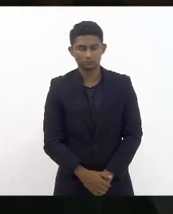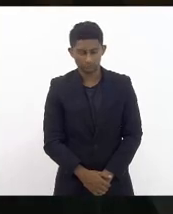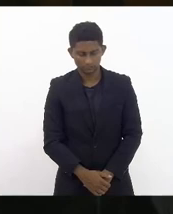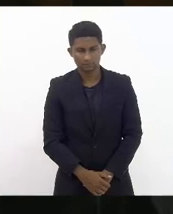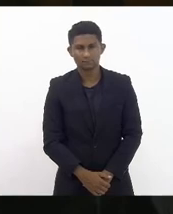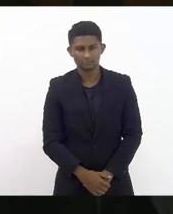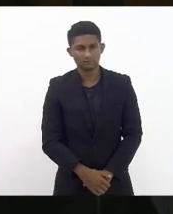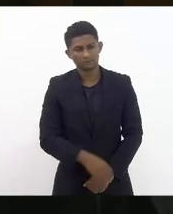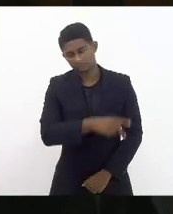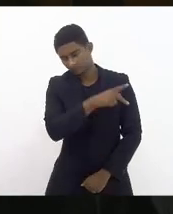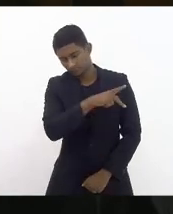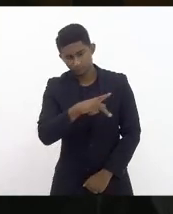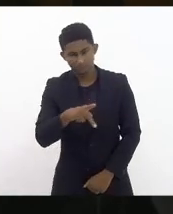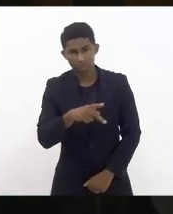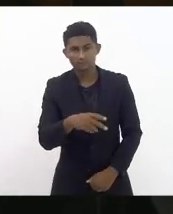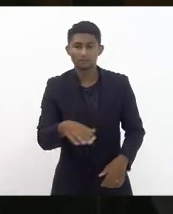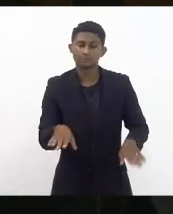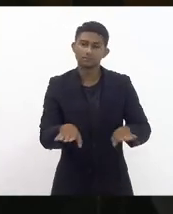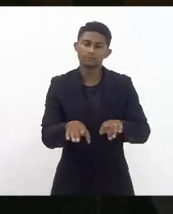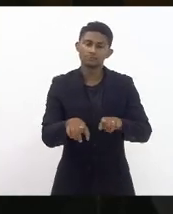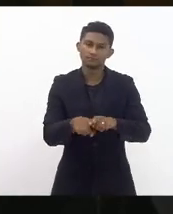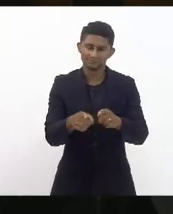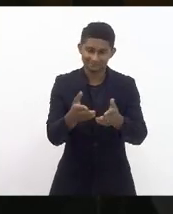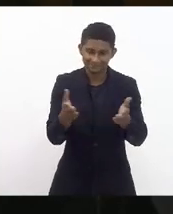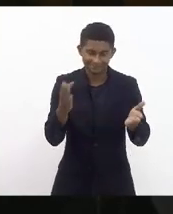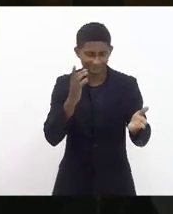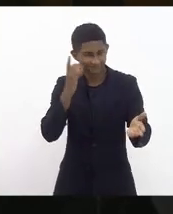Senhoras e senhores deputados,